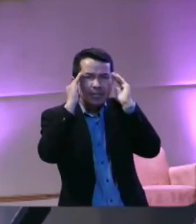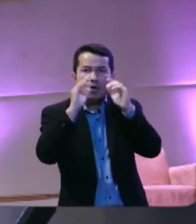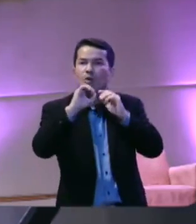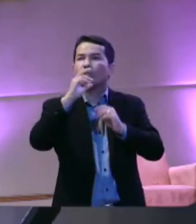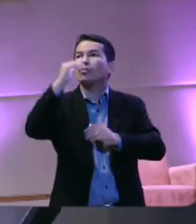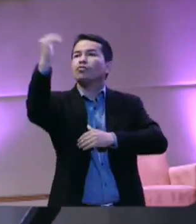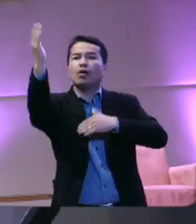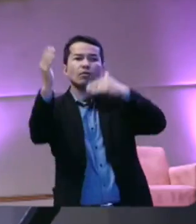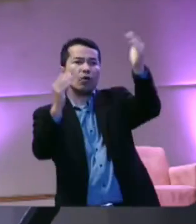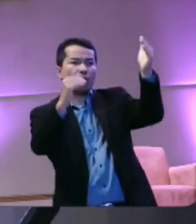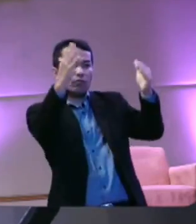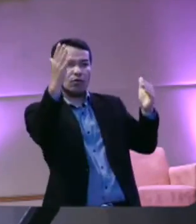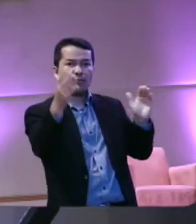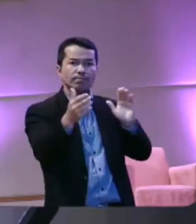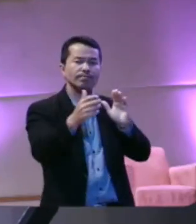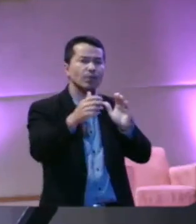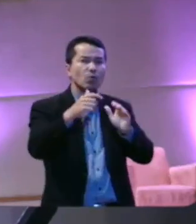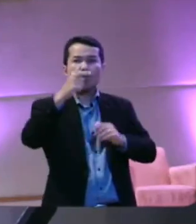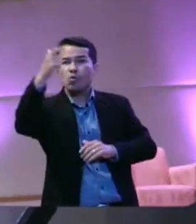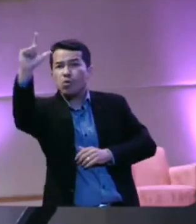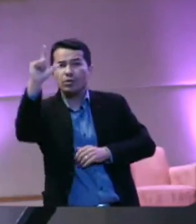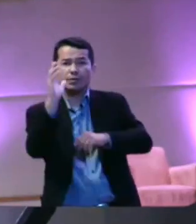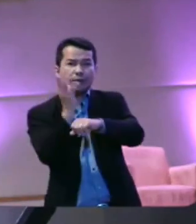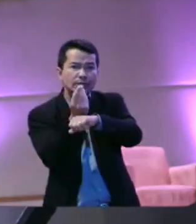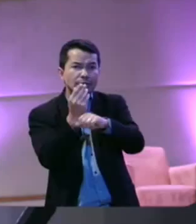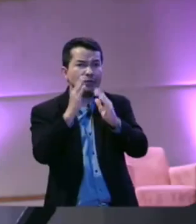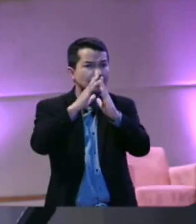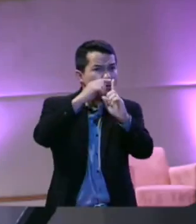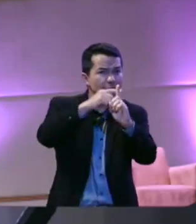vamos perdendo terreno para o inimigo.